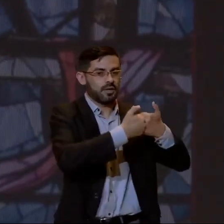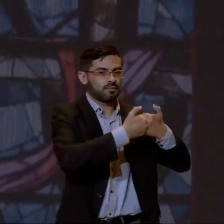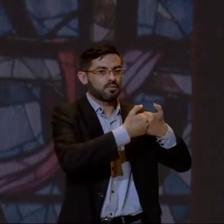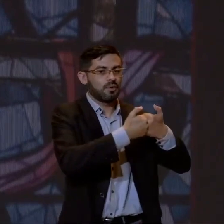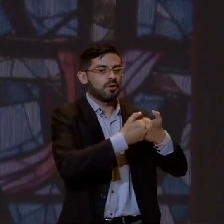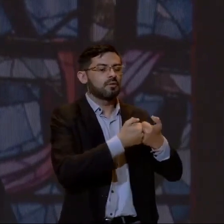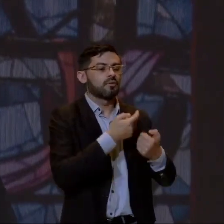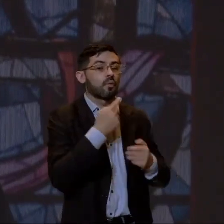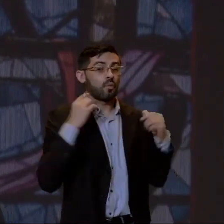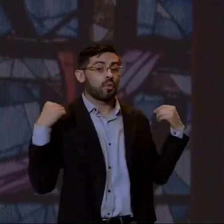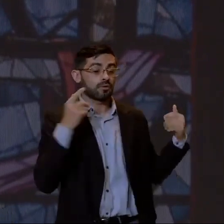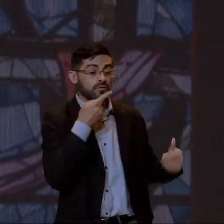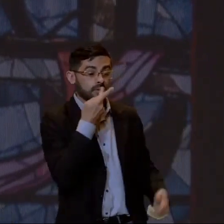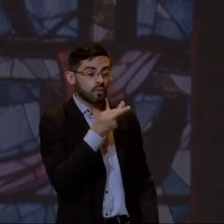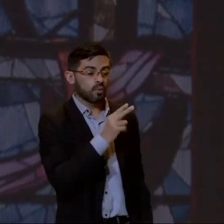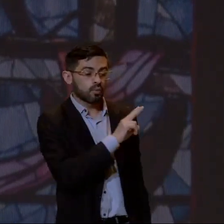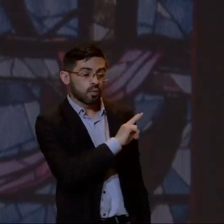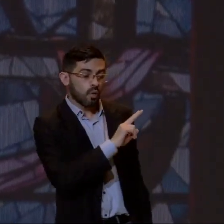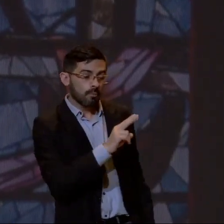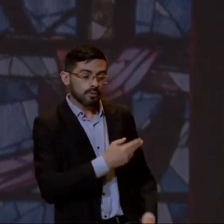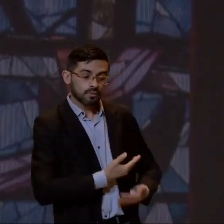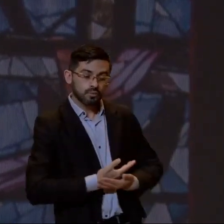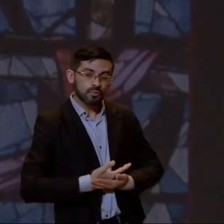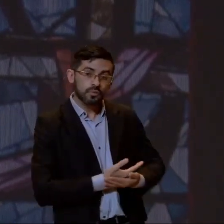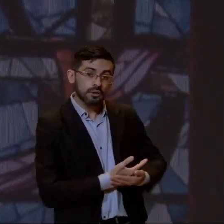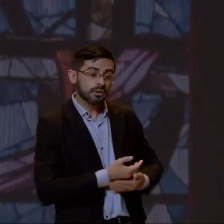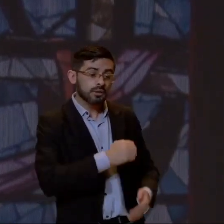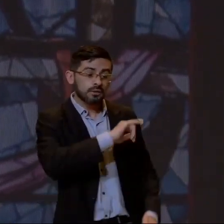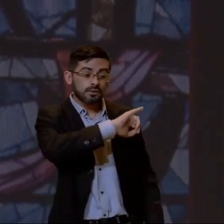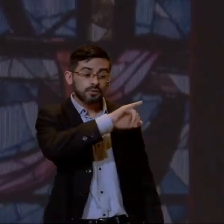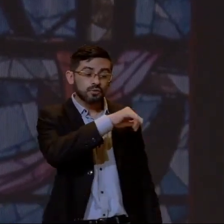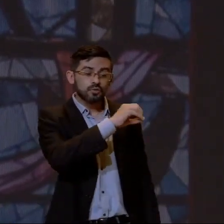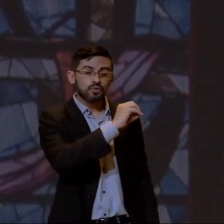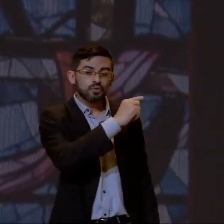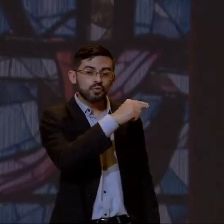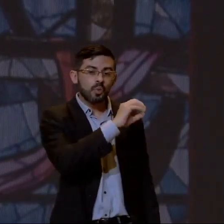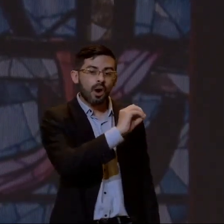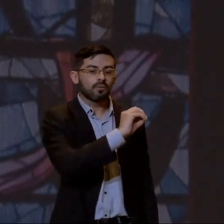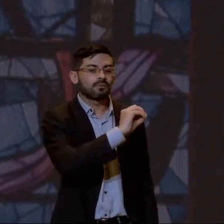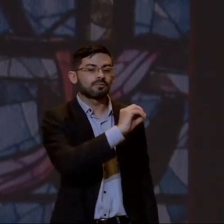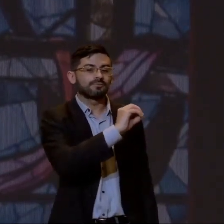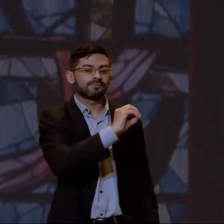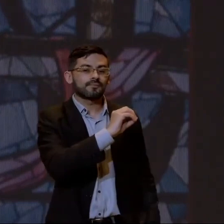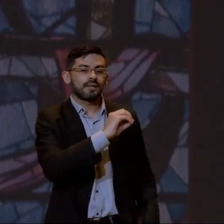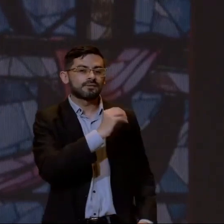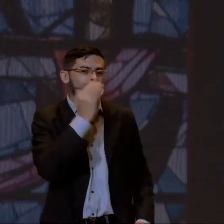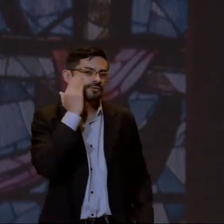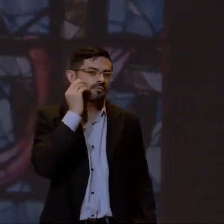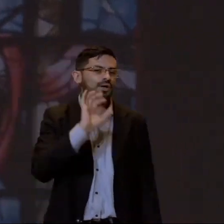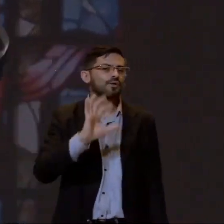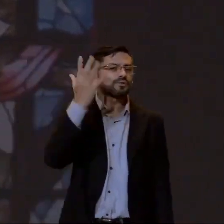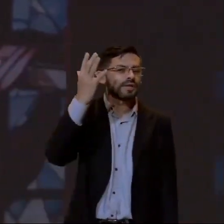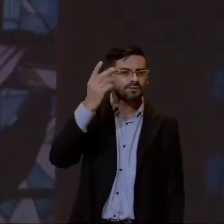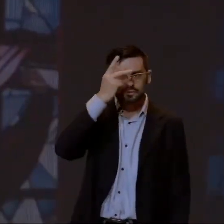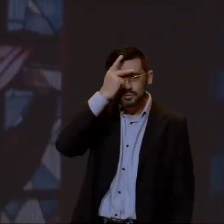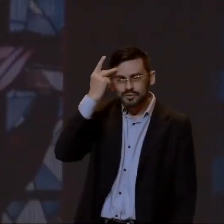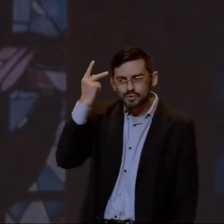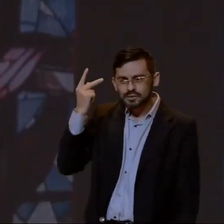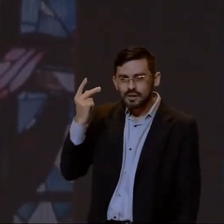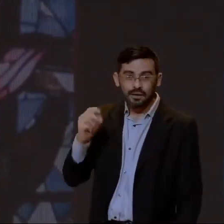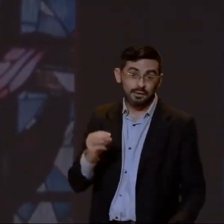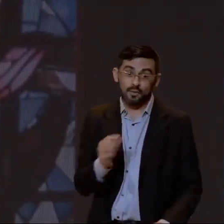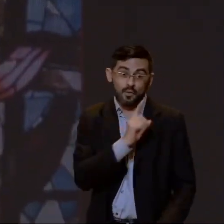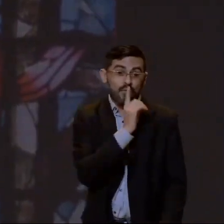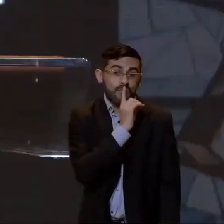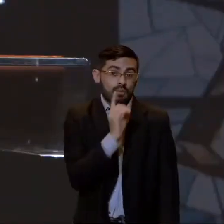o nome desse bebê vai ser João. Sabe o que acontece? Quando as pessoas falam sobre isso, o Zacarias não pode